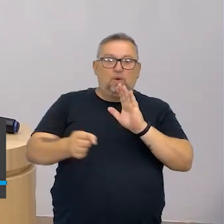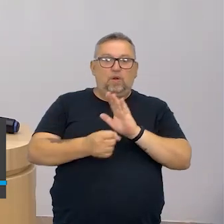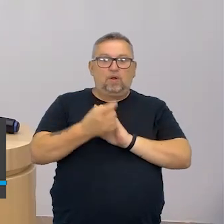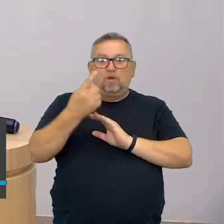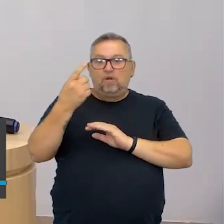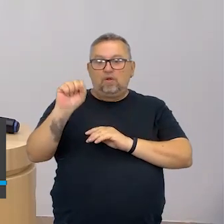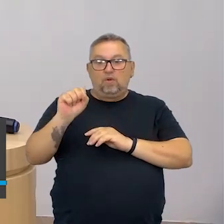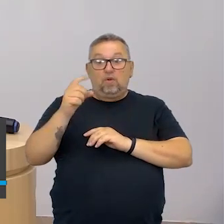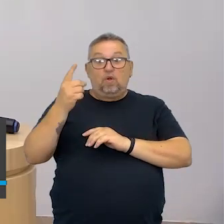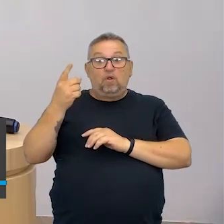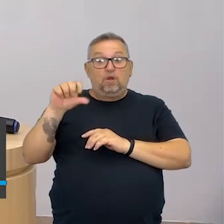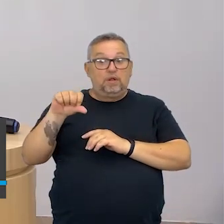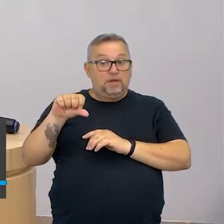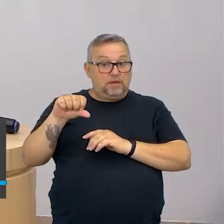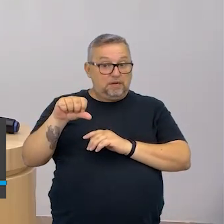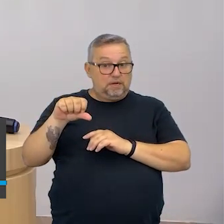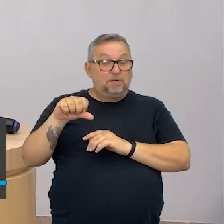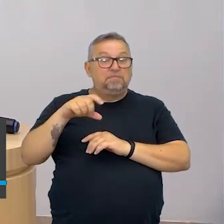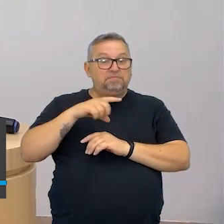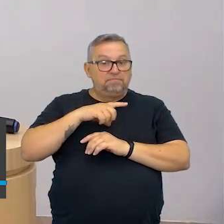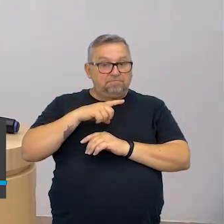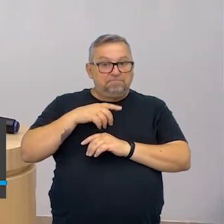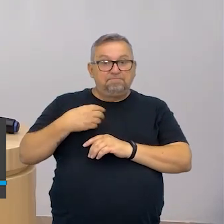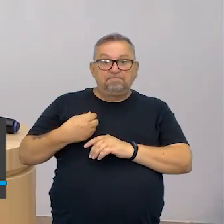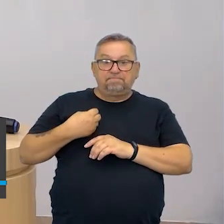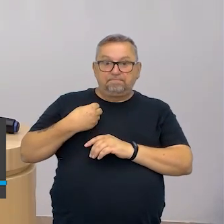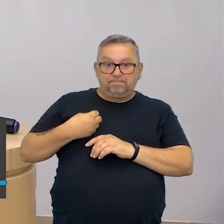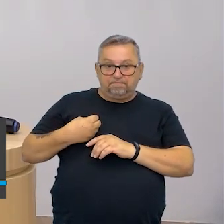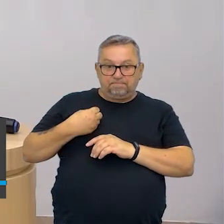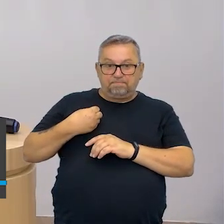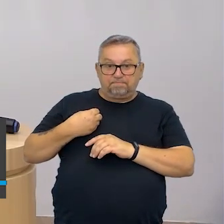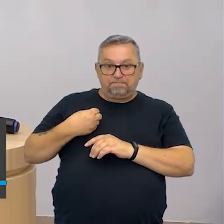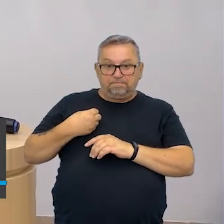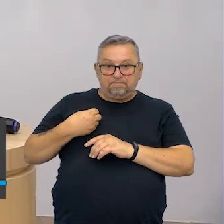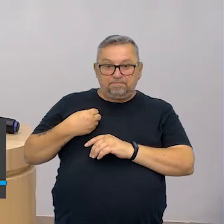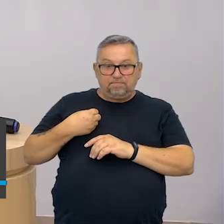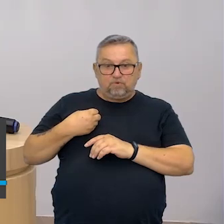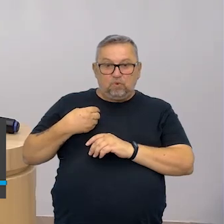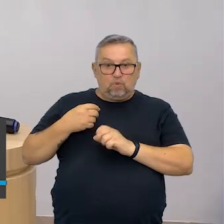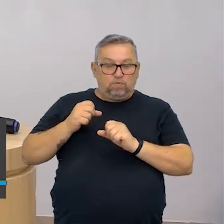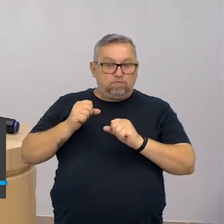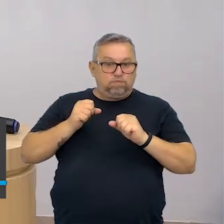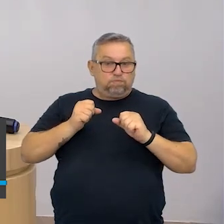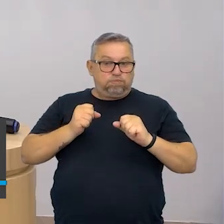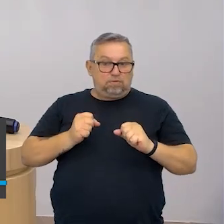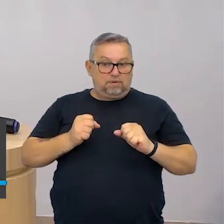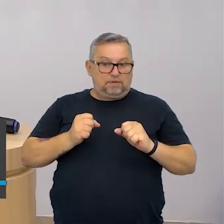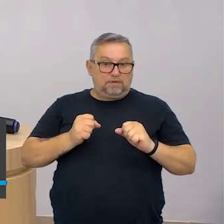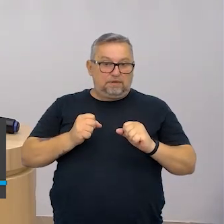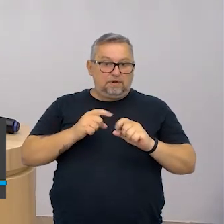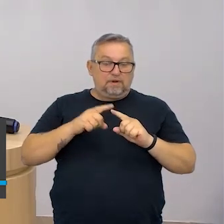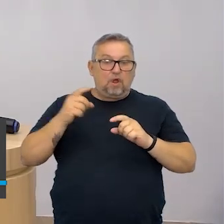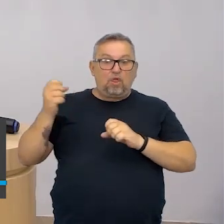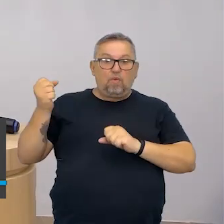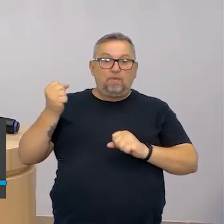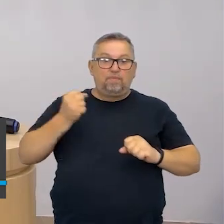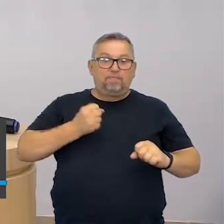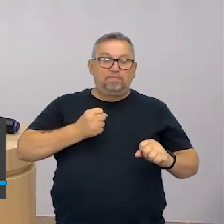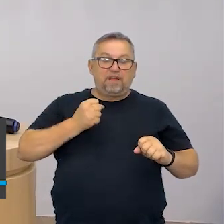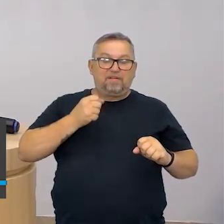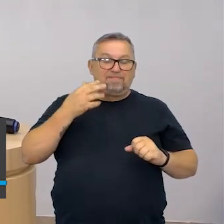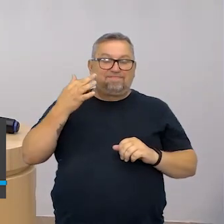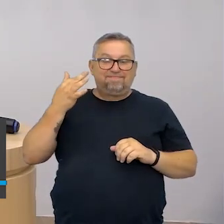XVIII, XIX, eles estão vivendo o poder, né? O poder do Império Francês,